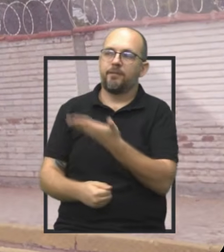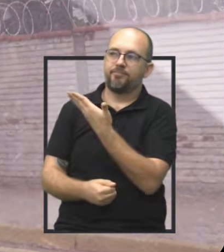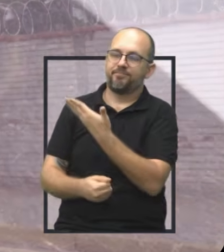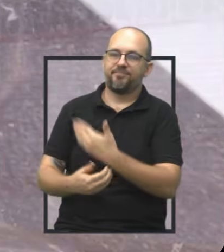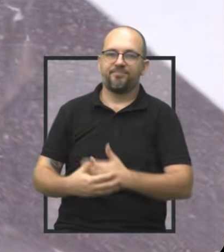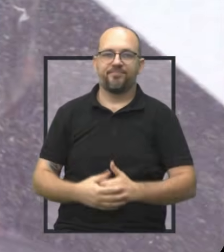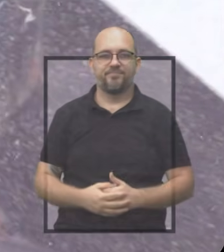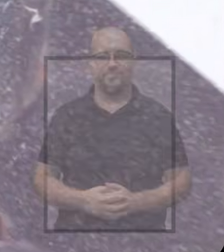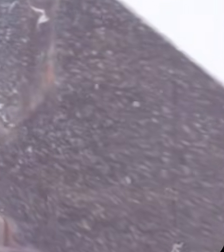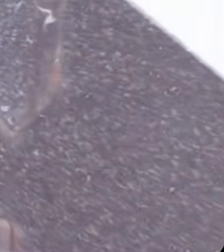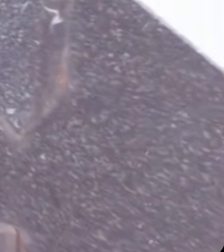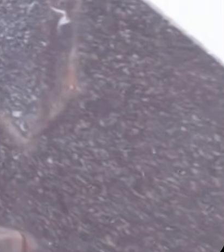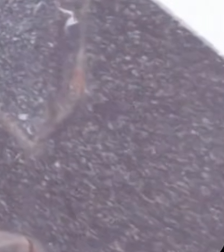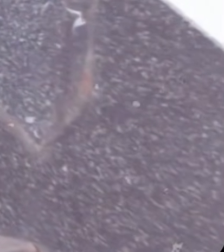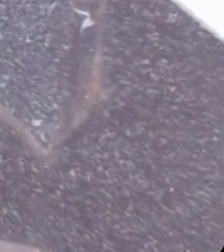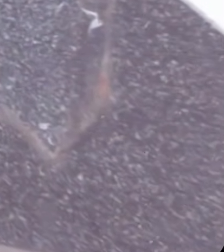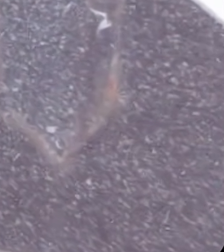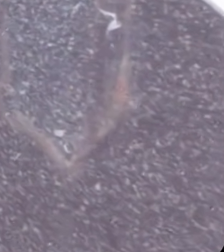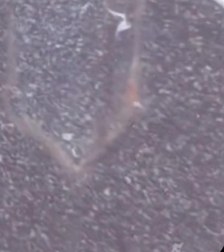Paula.